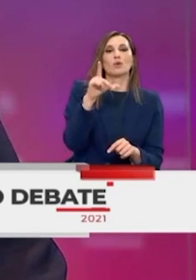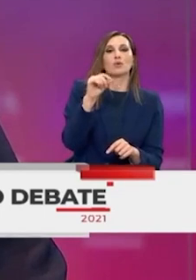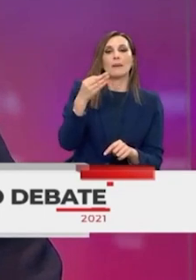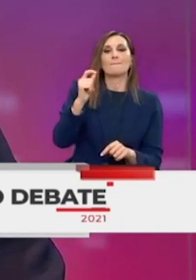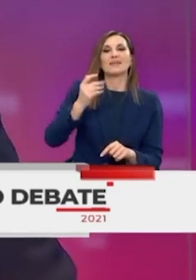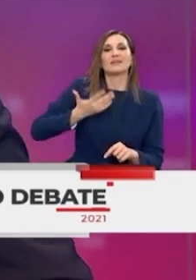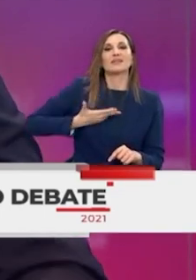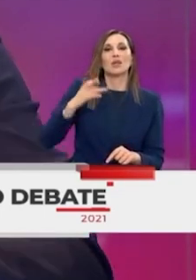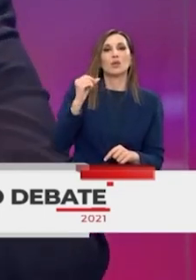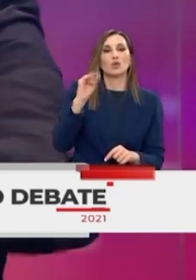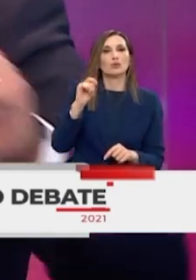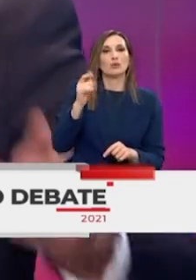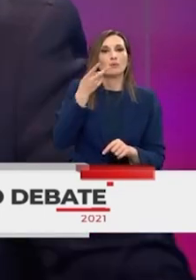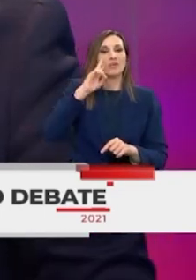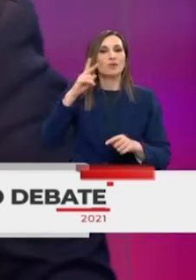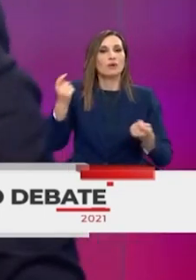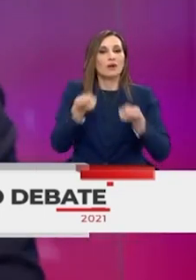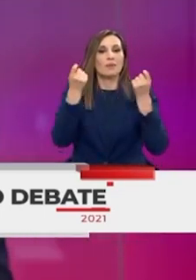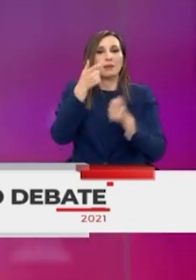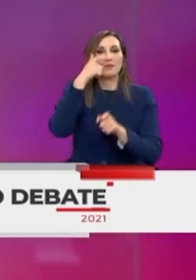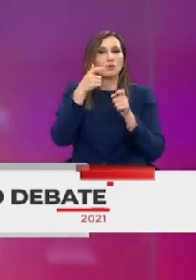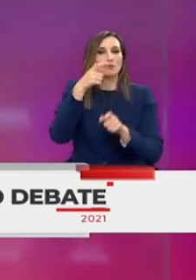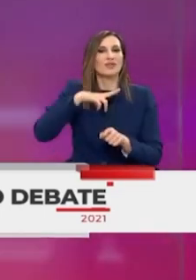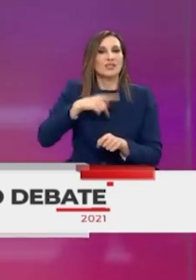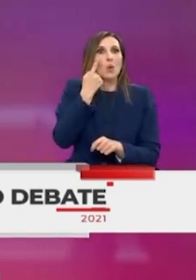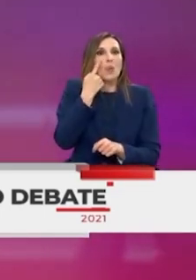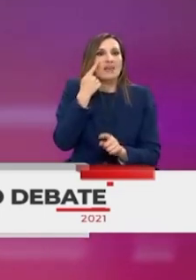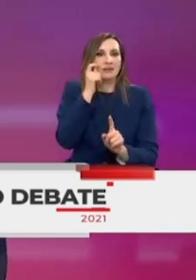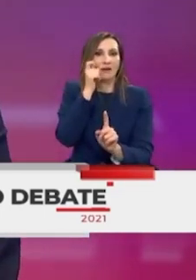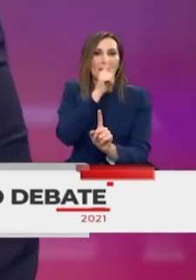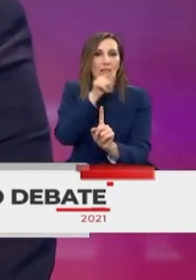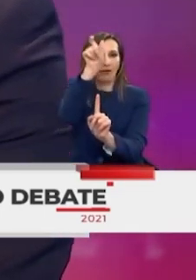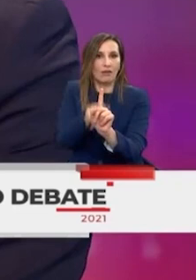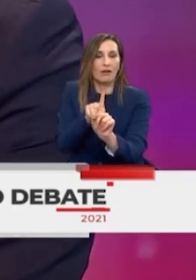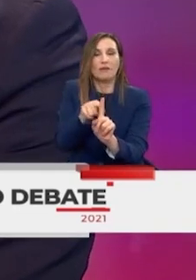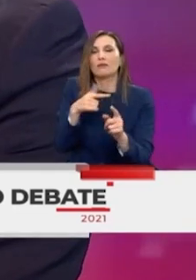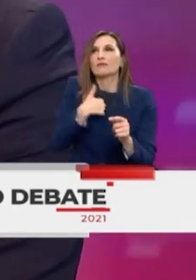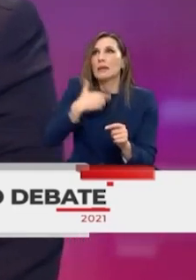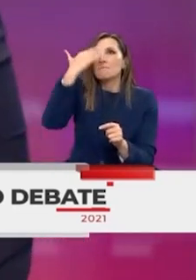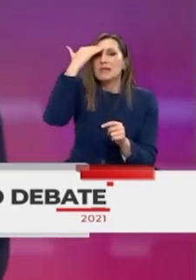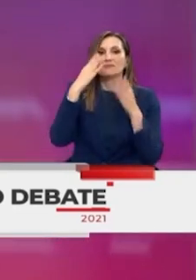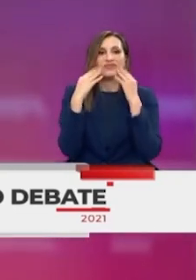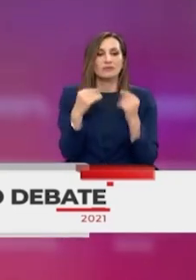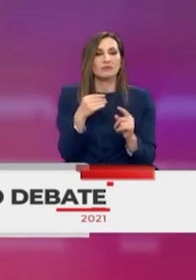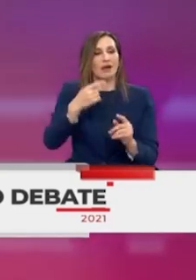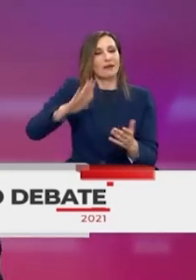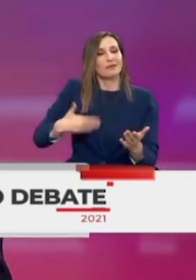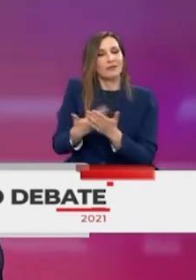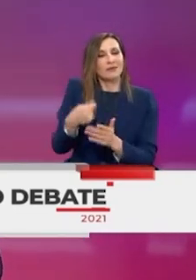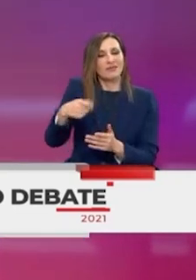Paulo Pedroso. Não é nenhum outro nome desconhecido dos portugueses. É Paulo Pedroso. E eu acho que é uma vergonha uma candidata